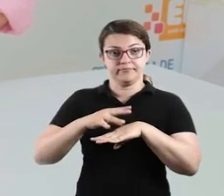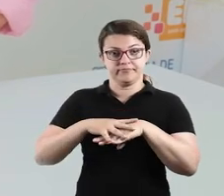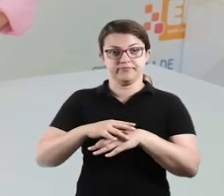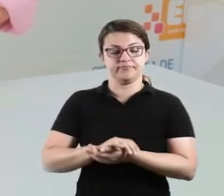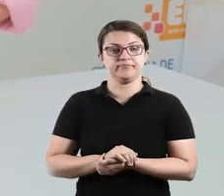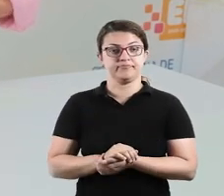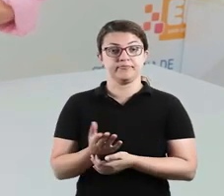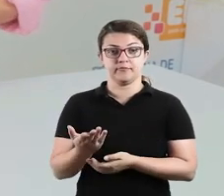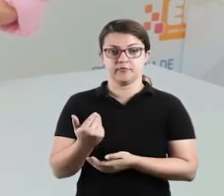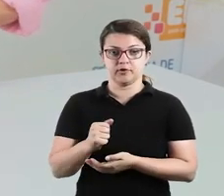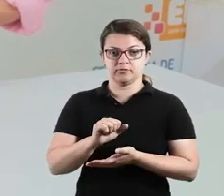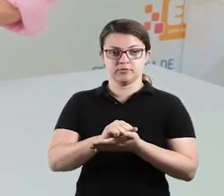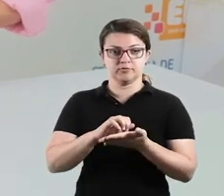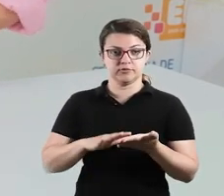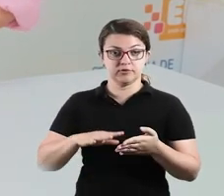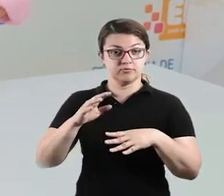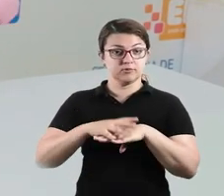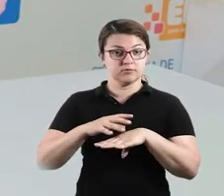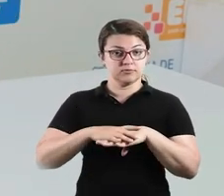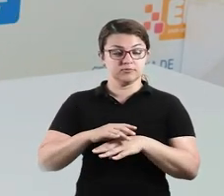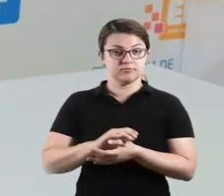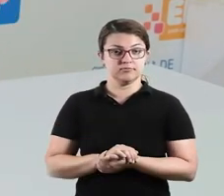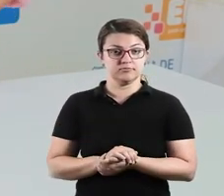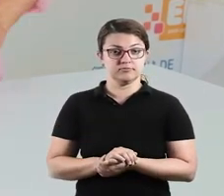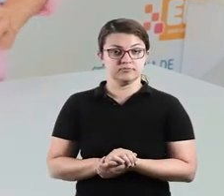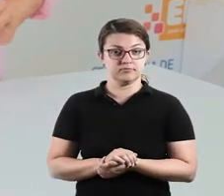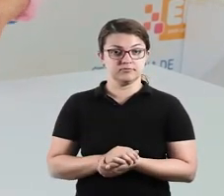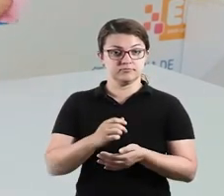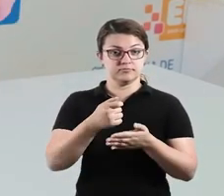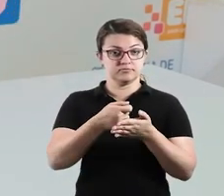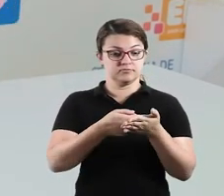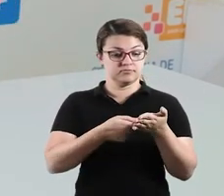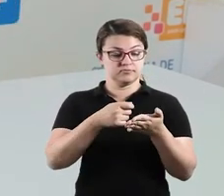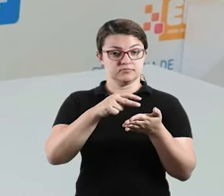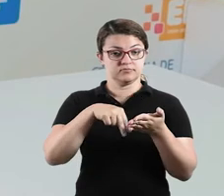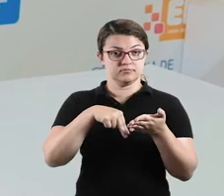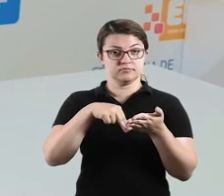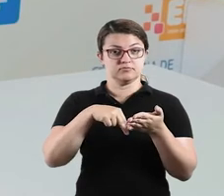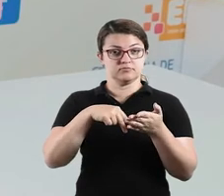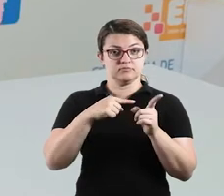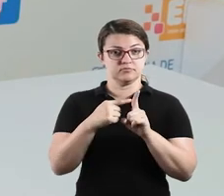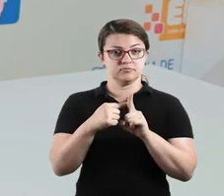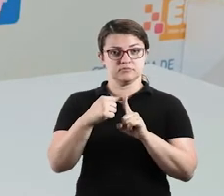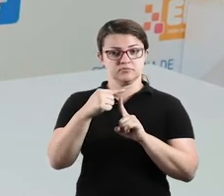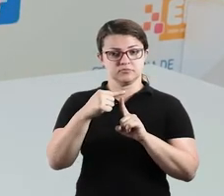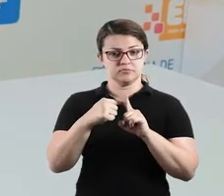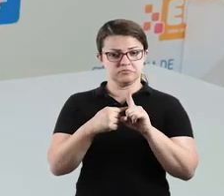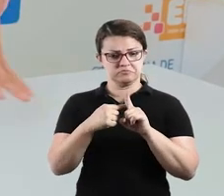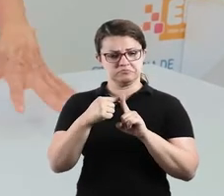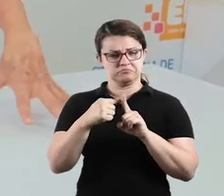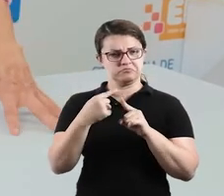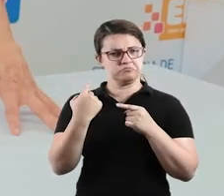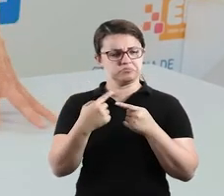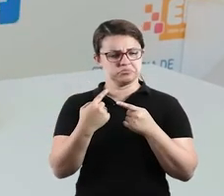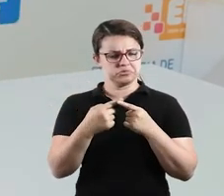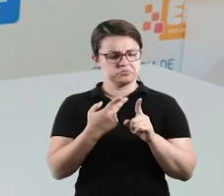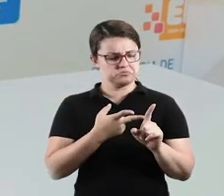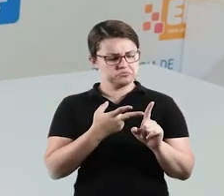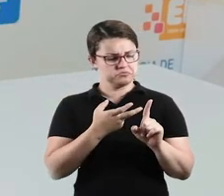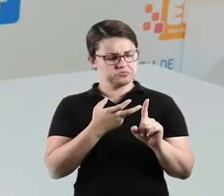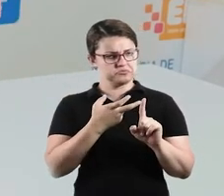Matemática. Vamos para as atividades de matemática. Lendo o termômetro. Por que que a gente precisa